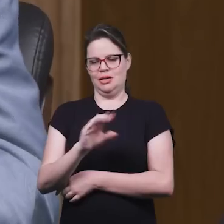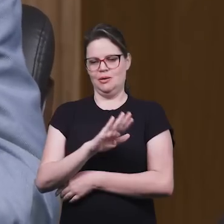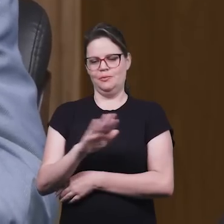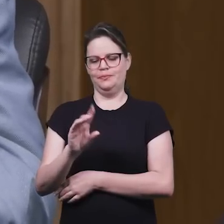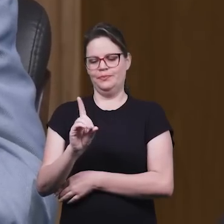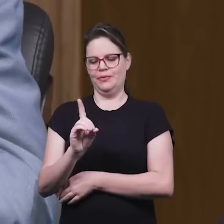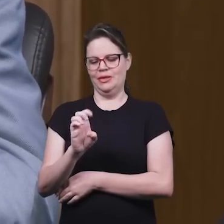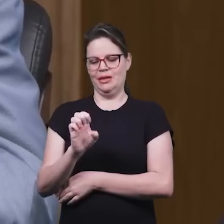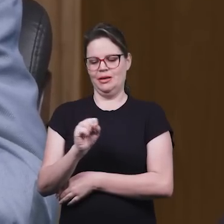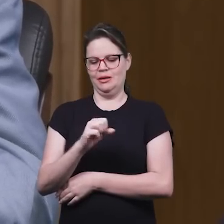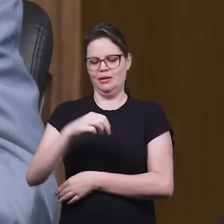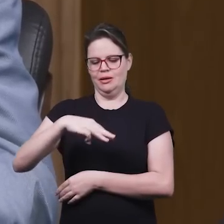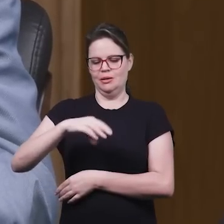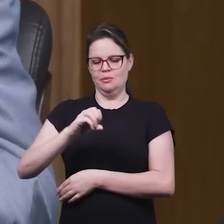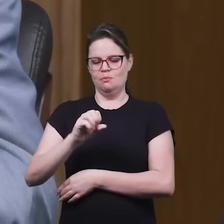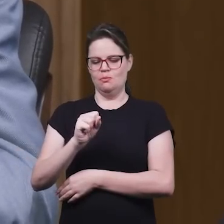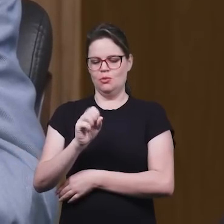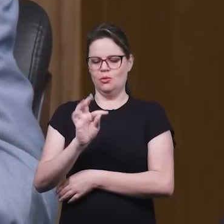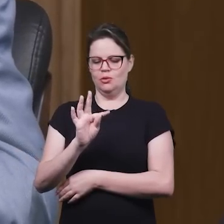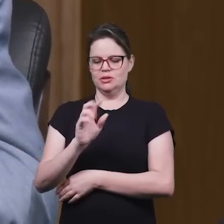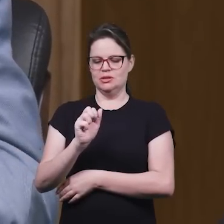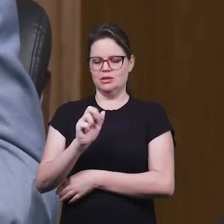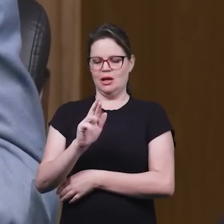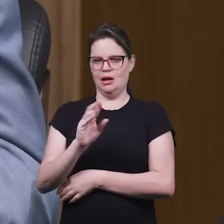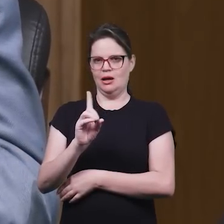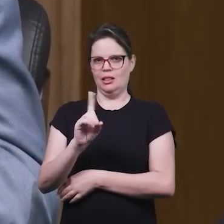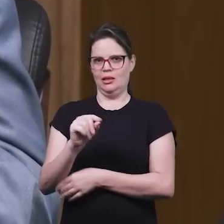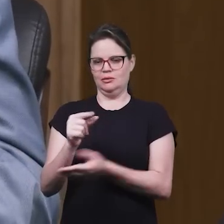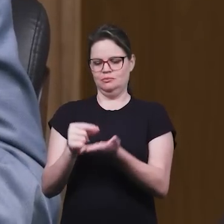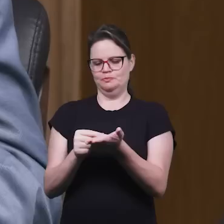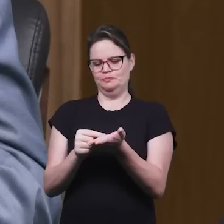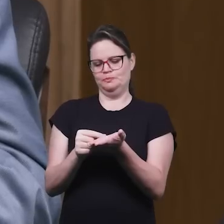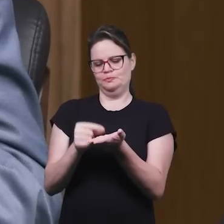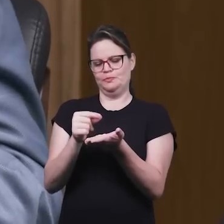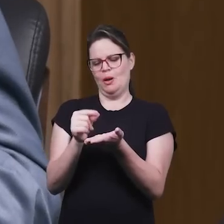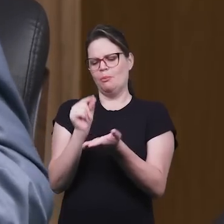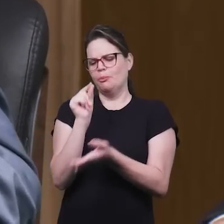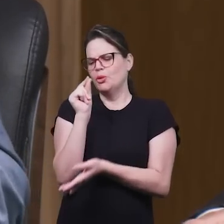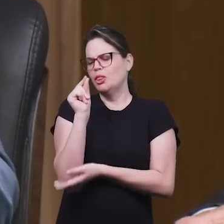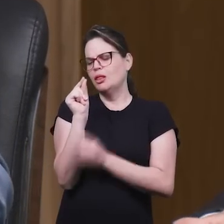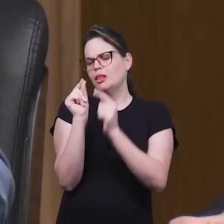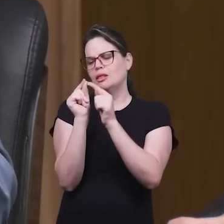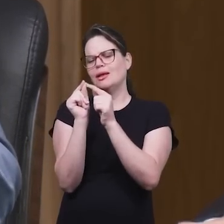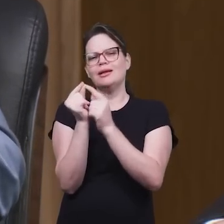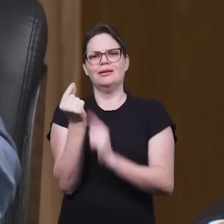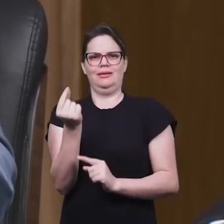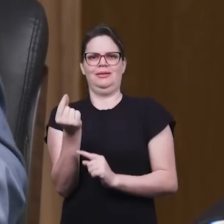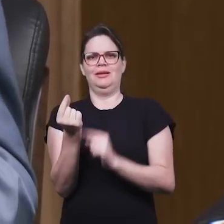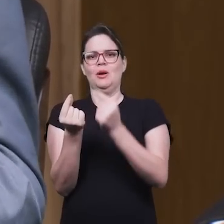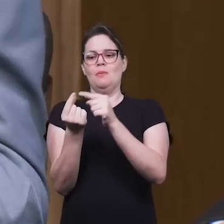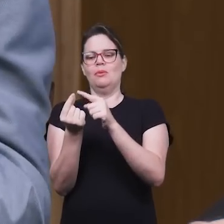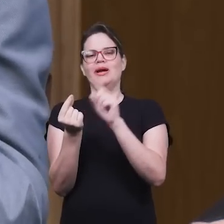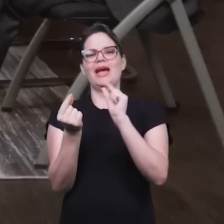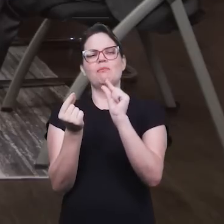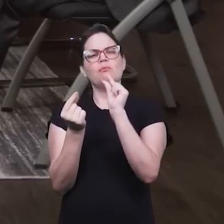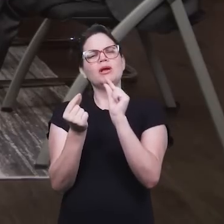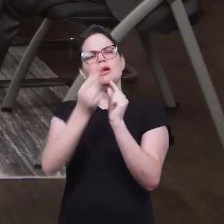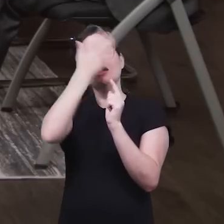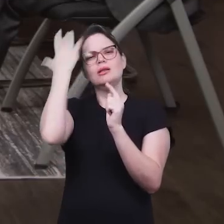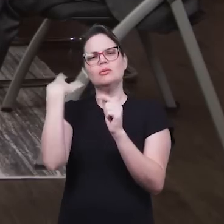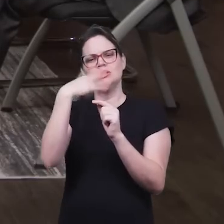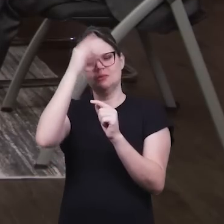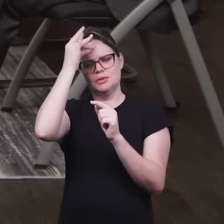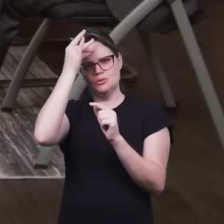que está relacionada com o Espírito Santo. Você tem tanto de fé quando você tem do Espírito Santo na sua vida. Que é Pérgamo.